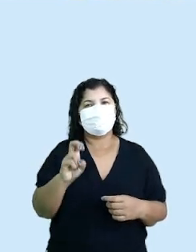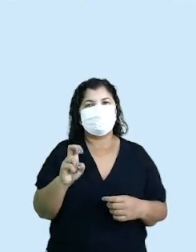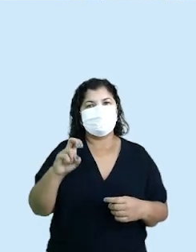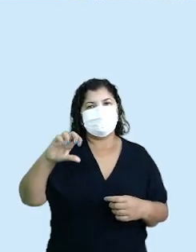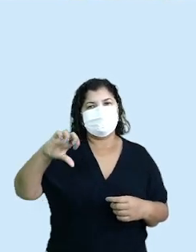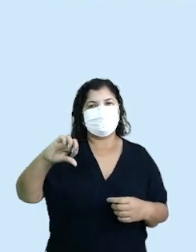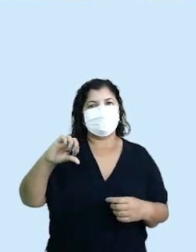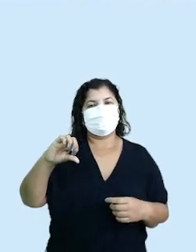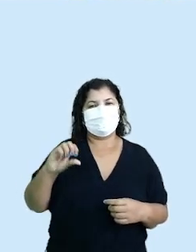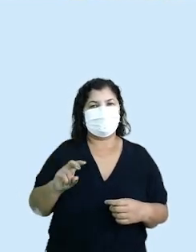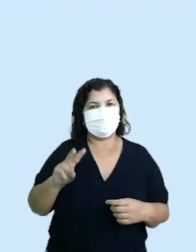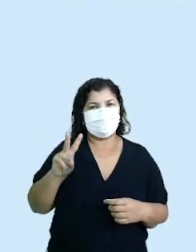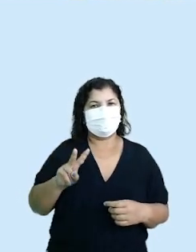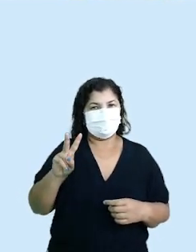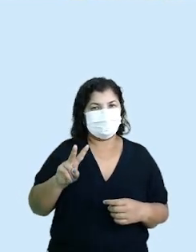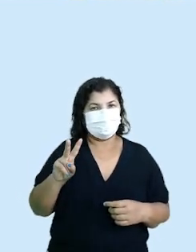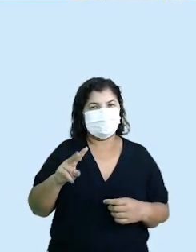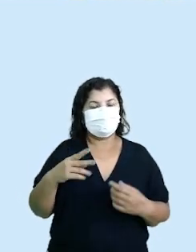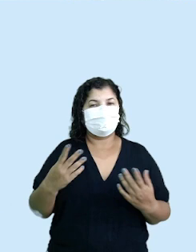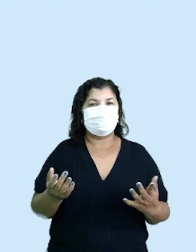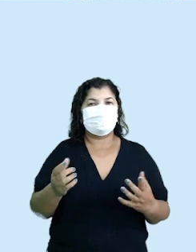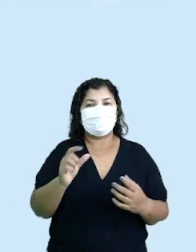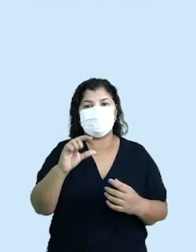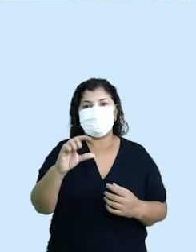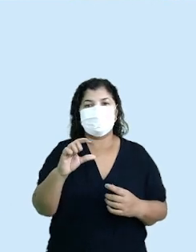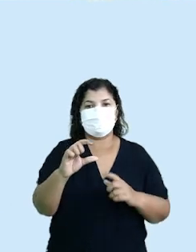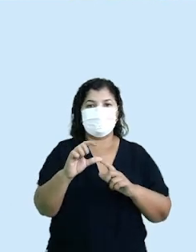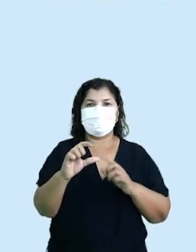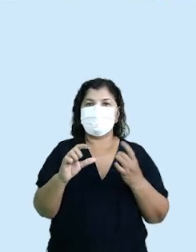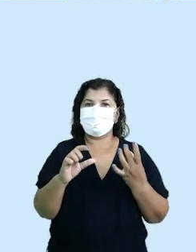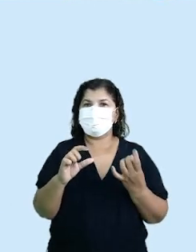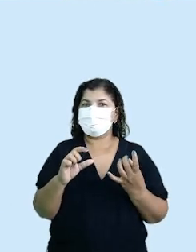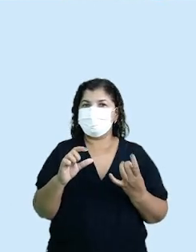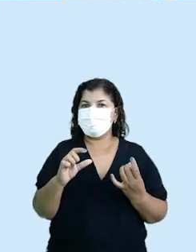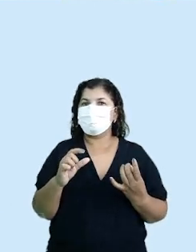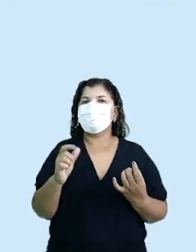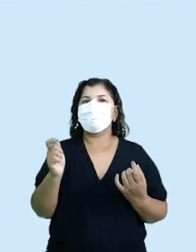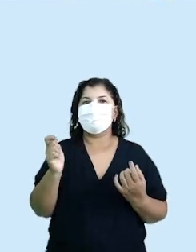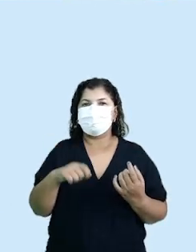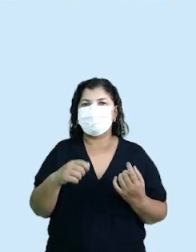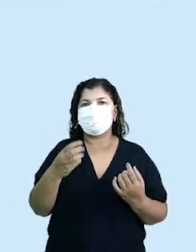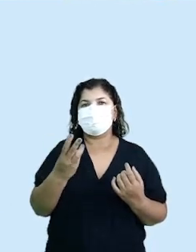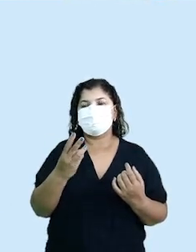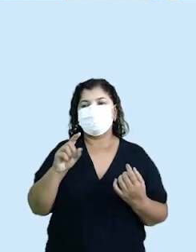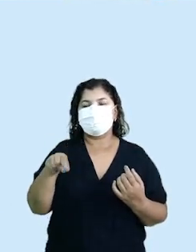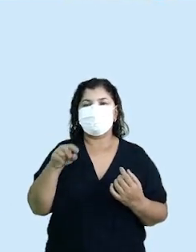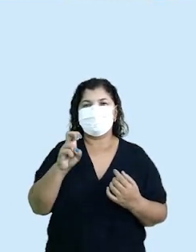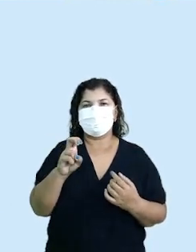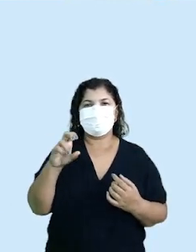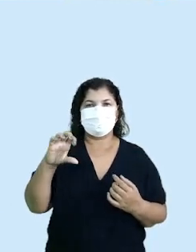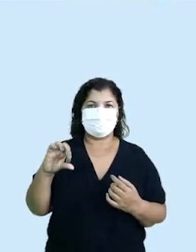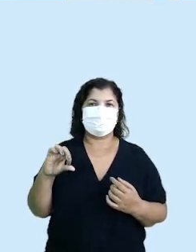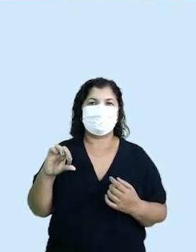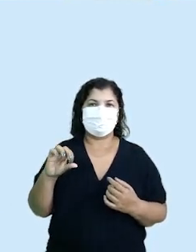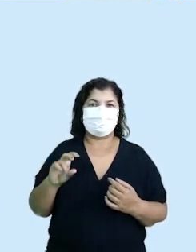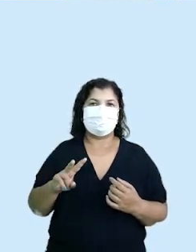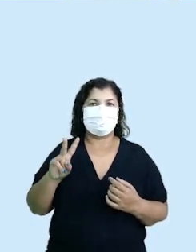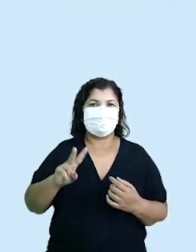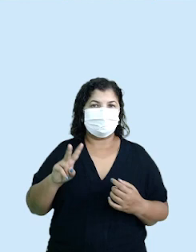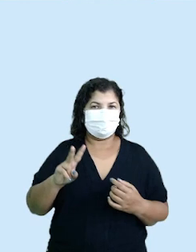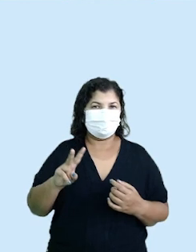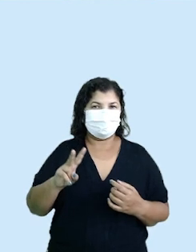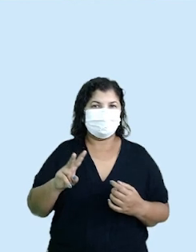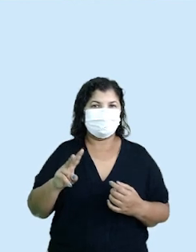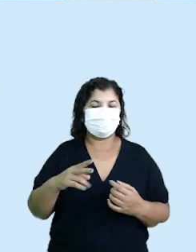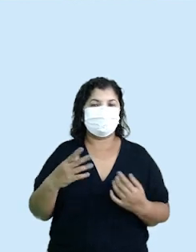3,59 volts. Então, essa pilha sozinha, ela opera com 3,59 volts. Como ele falou que ia